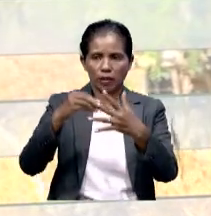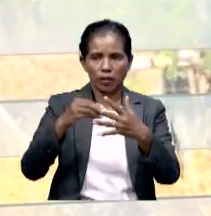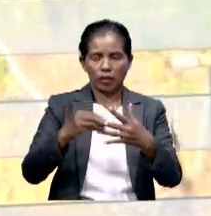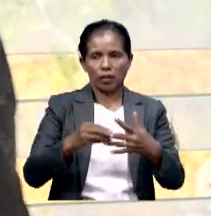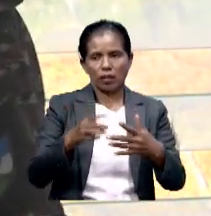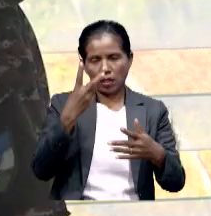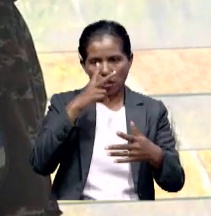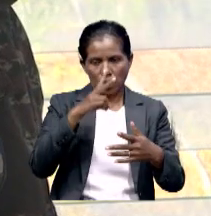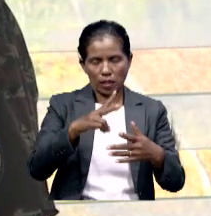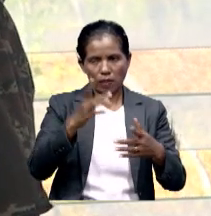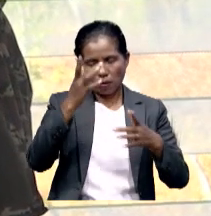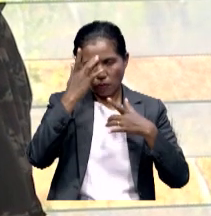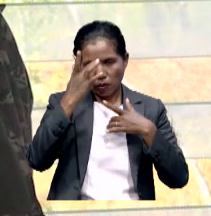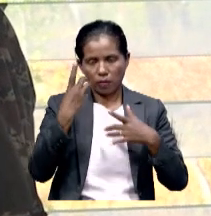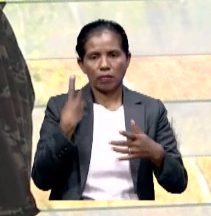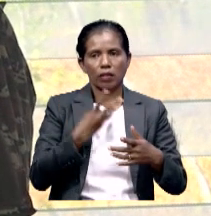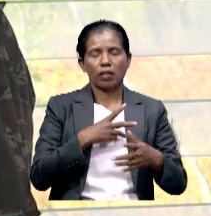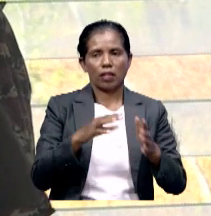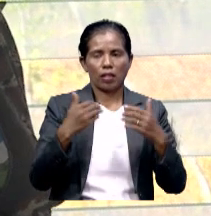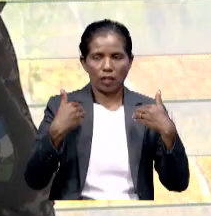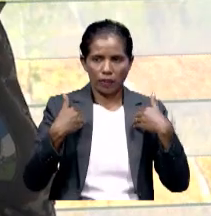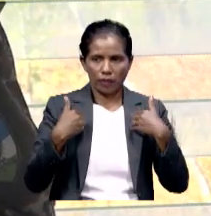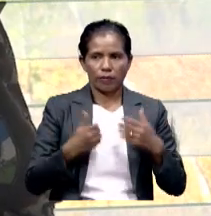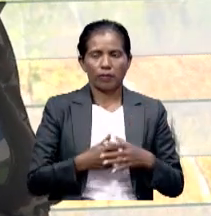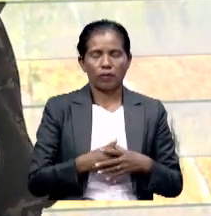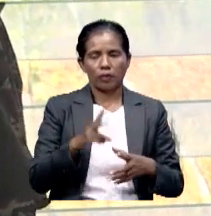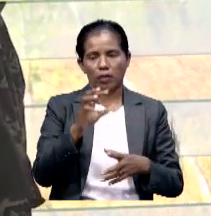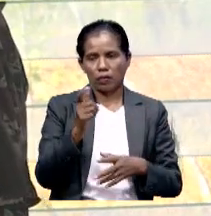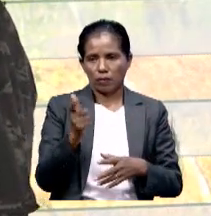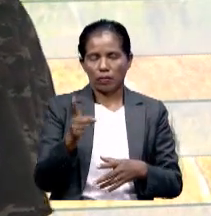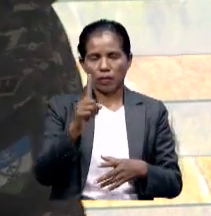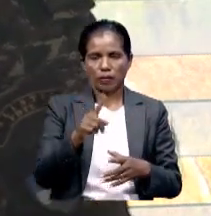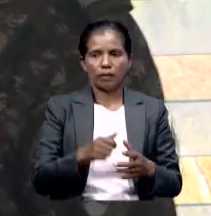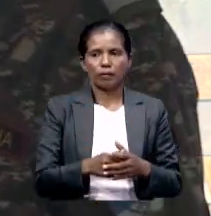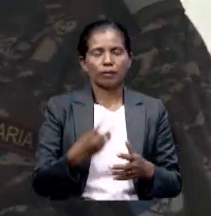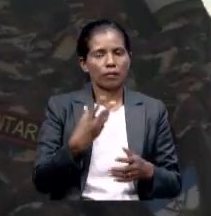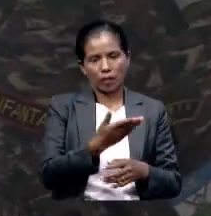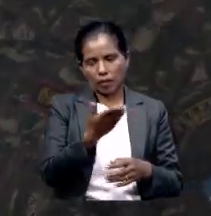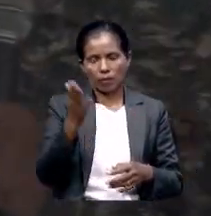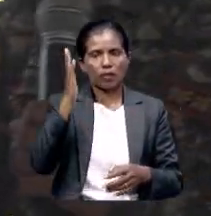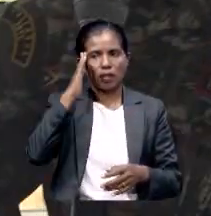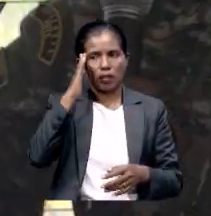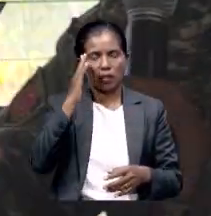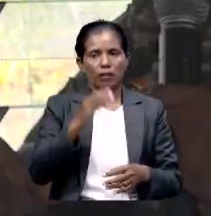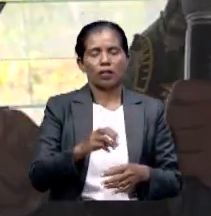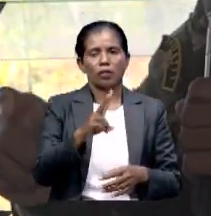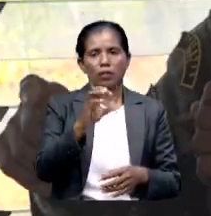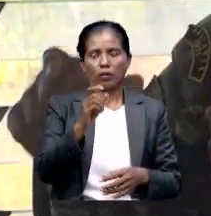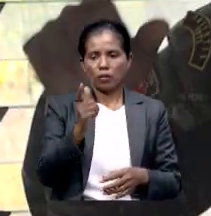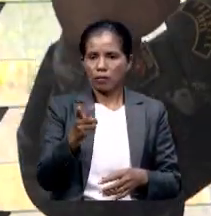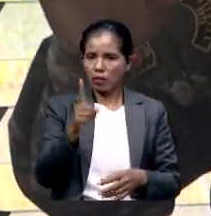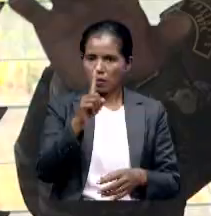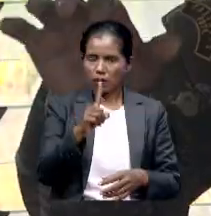ba moras ne bem Itaheta, que é 2021 minha. Ita você já tem, né? Até que é